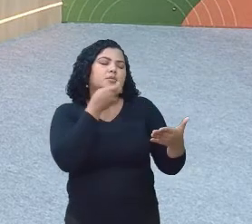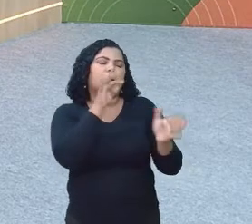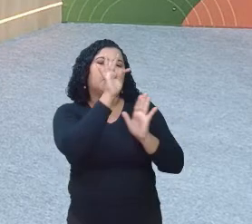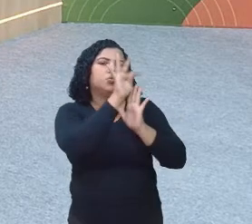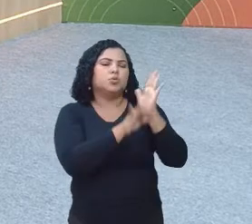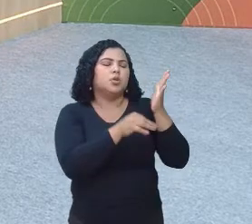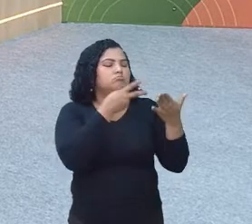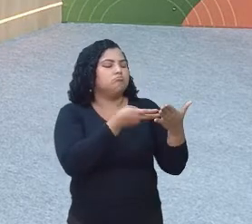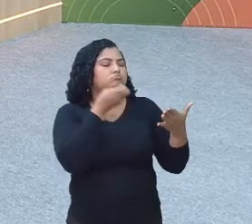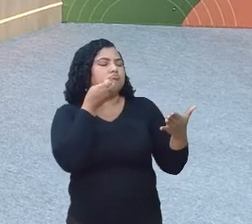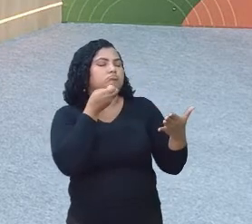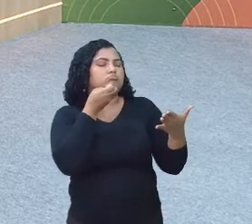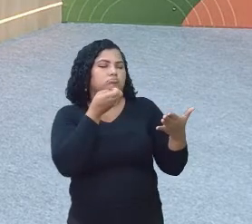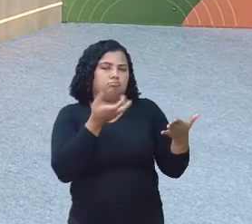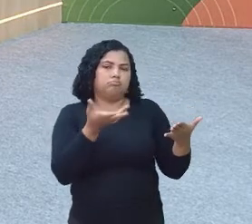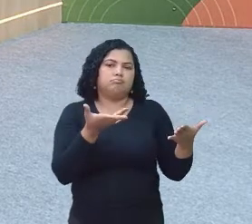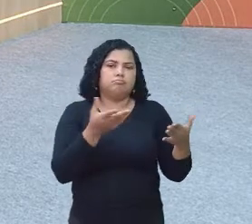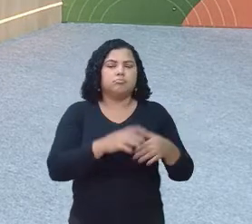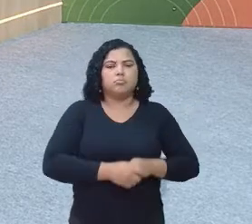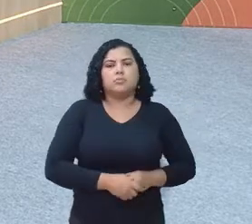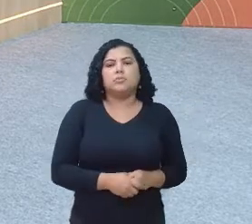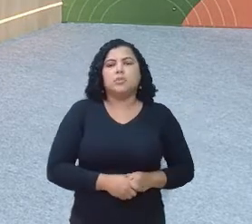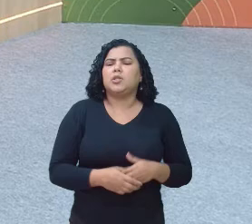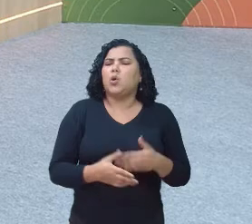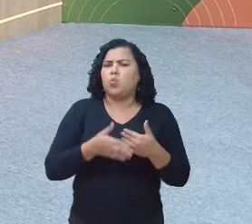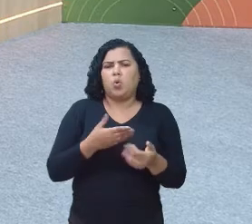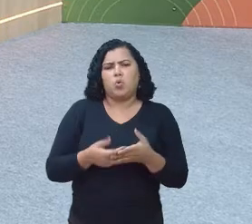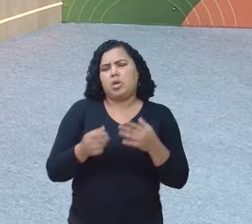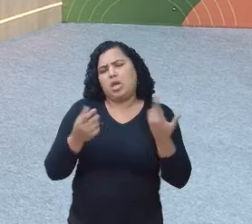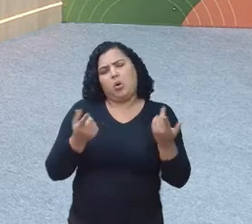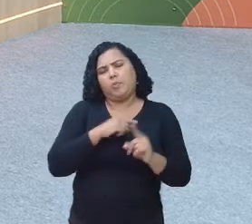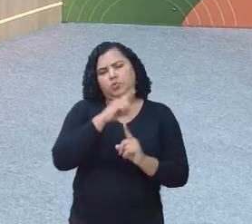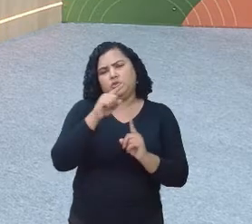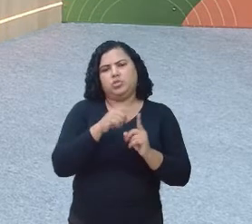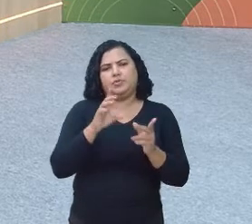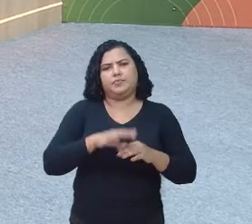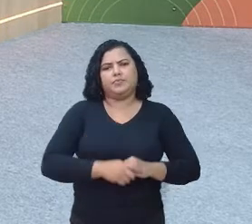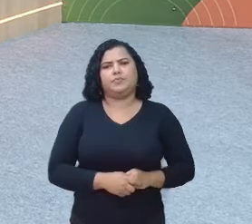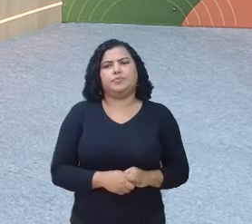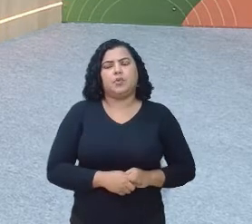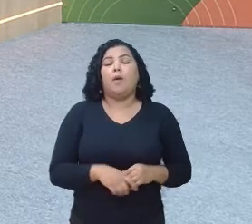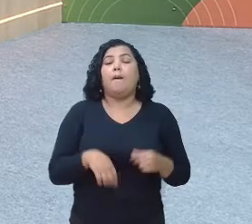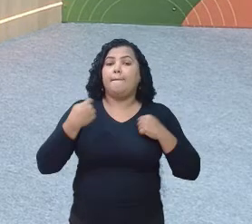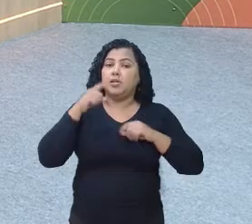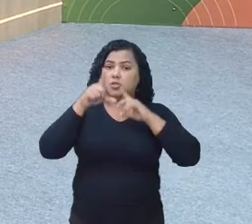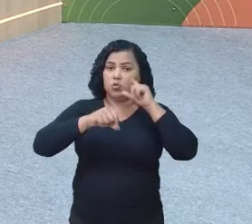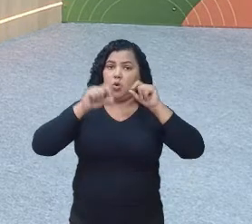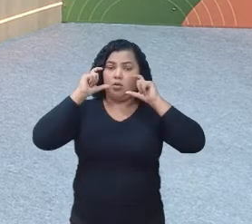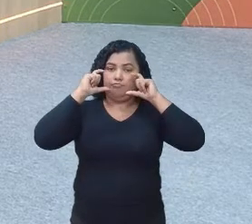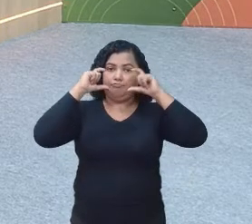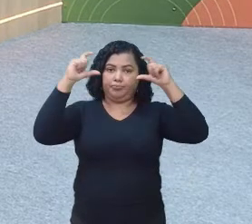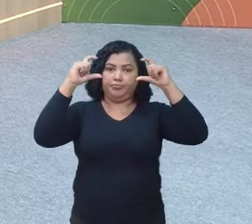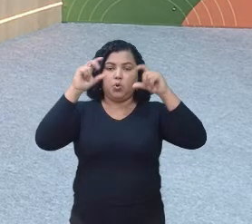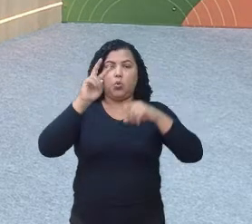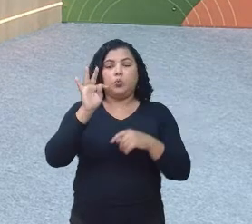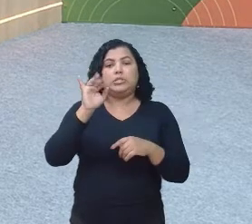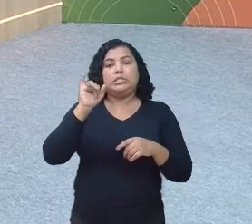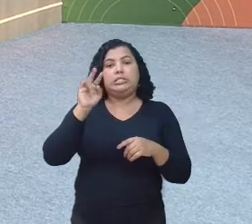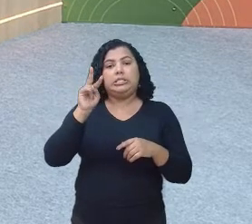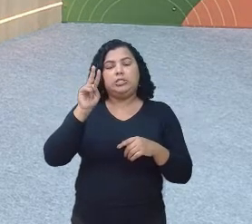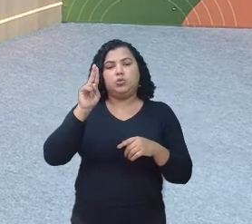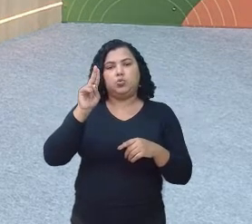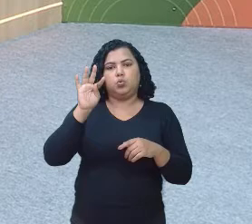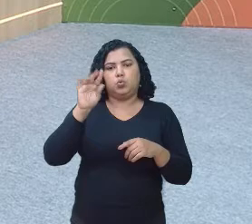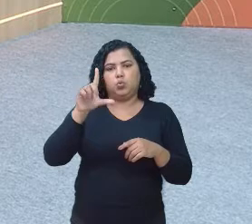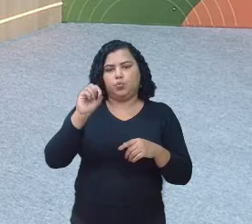o tema específico. Então, qualquer coisa que vocês queiram. Eu preciso escolher um título de preferência que atraia o meu